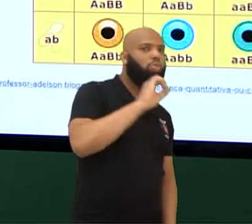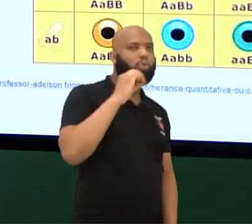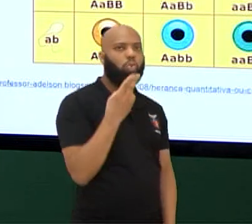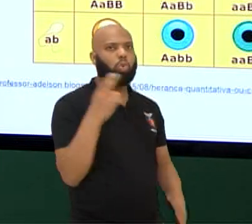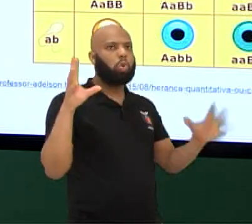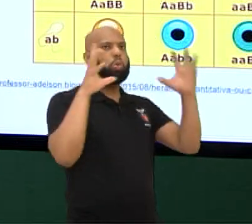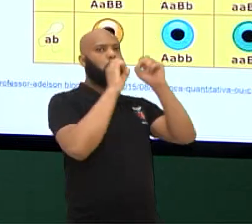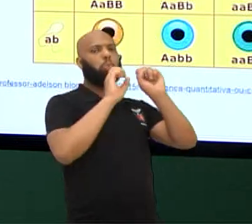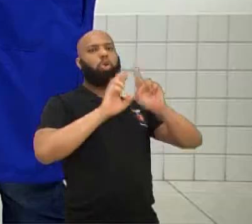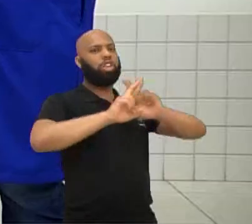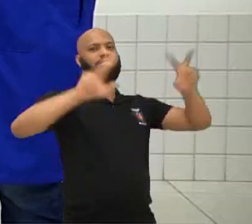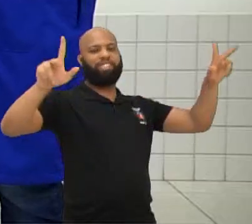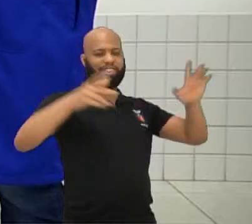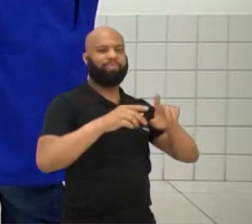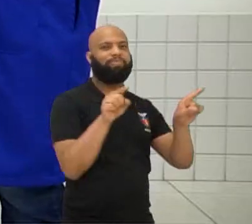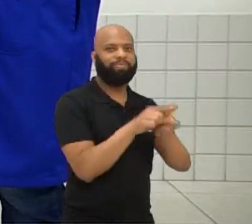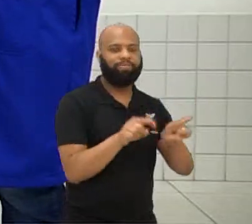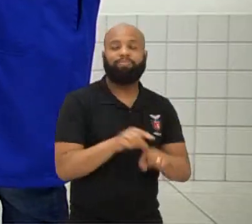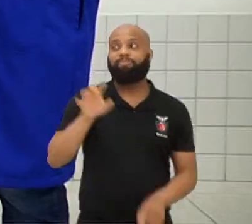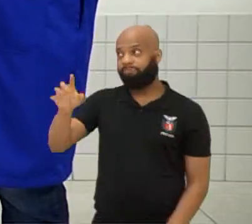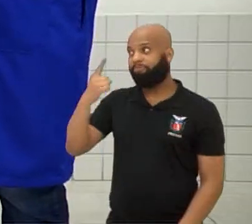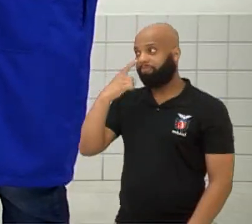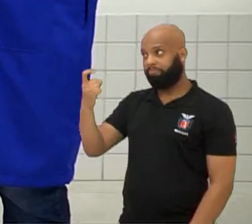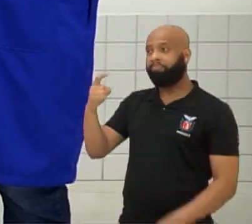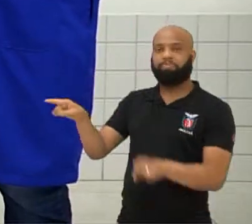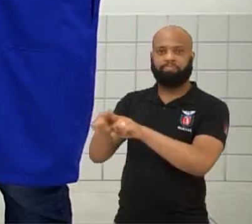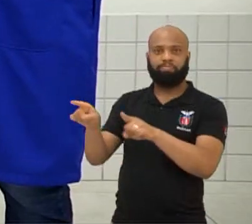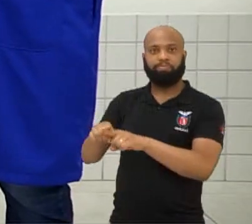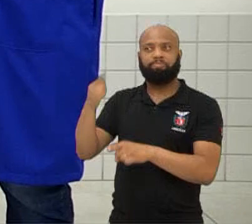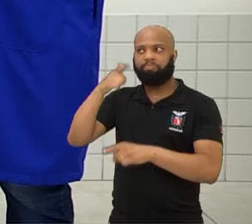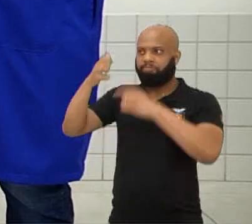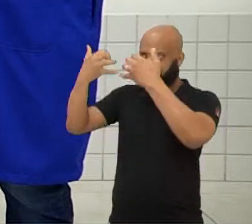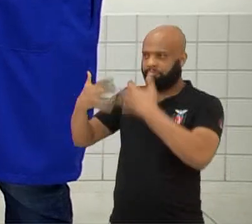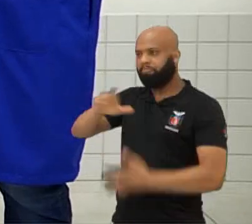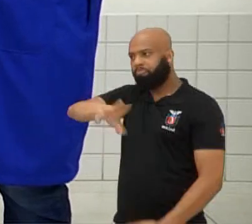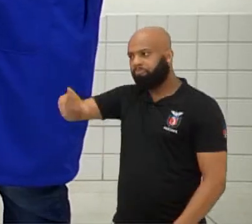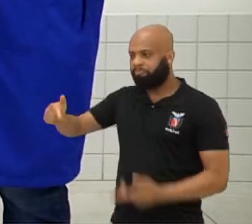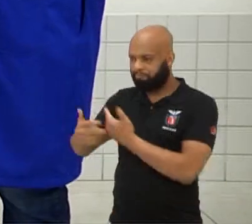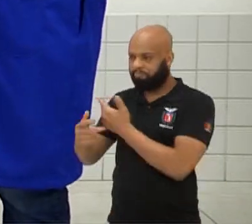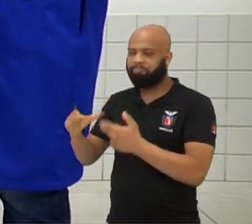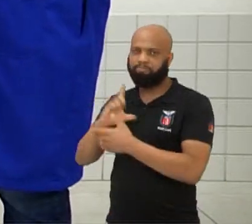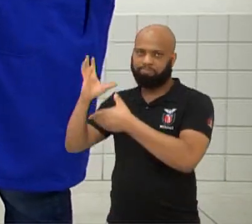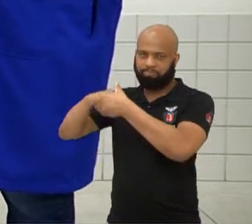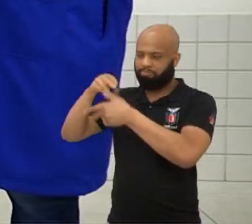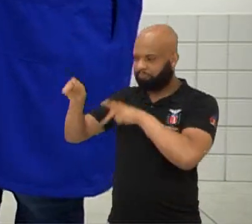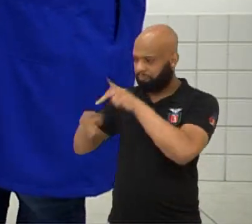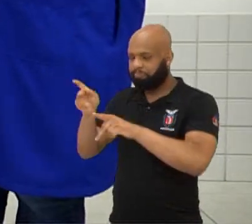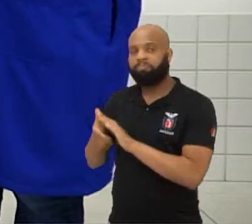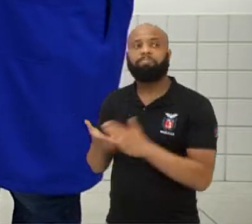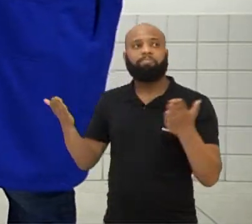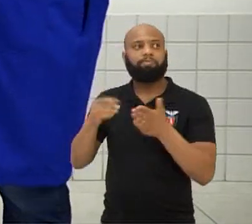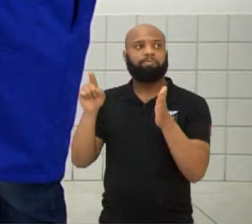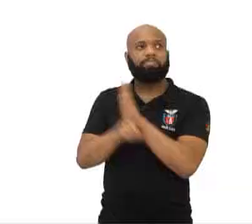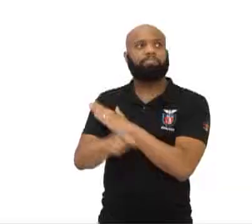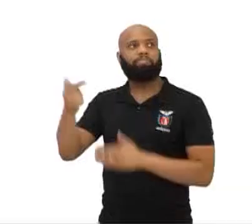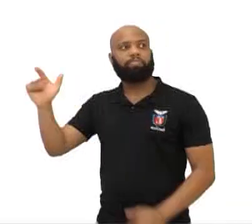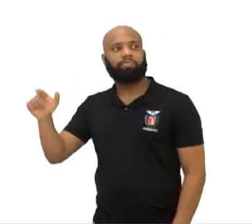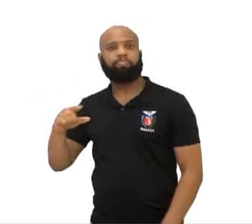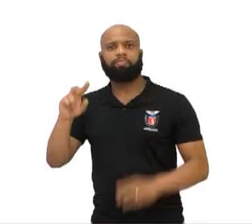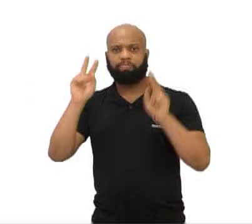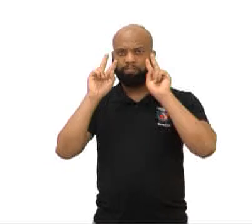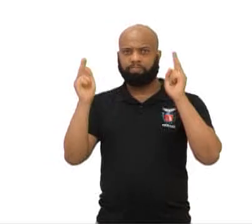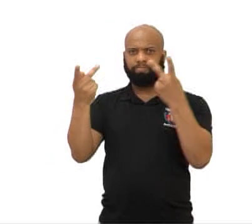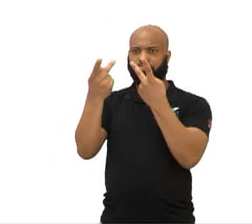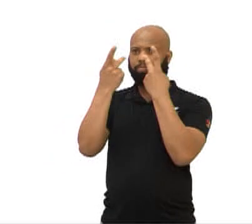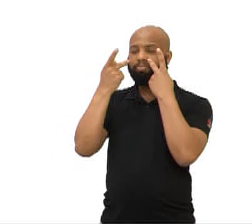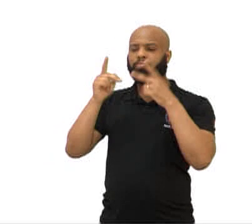extremamente escuro. Realmente, isso é bem interessante, a gente consegue explicar muita coisa aí dentro da nossa população. Vamos a um quiz. Daltonismo é